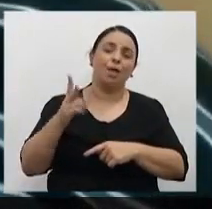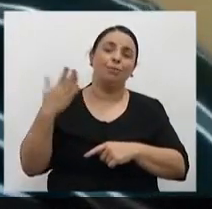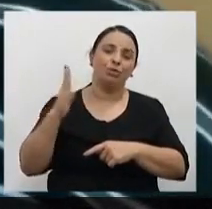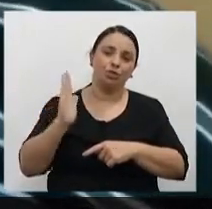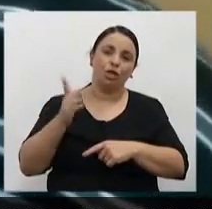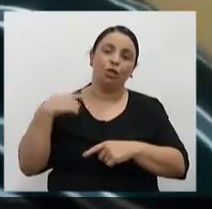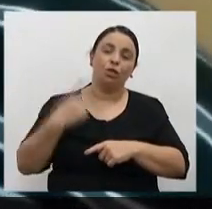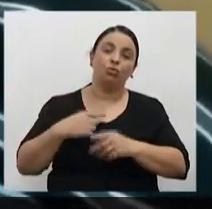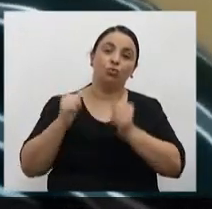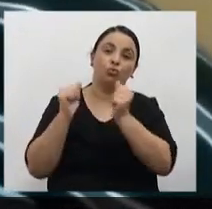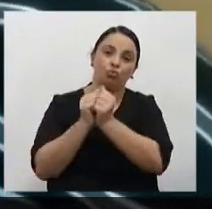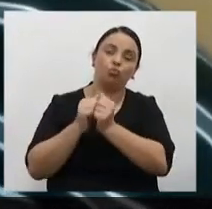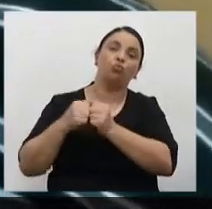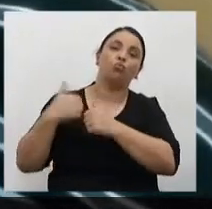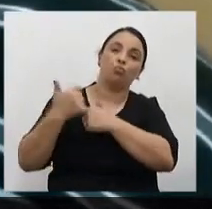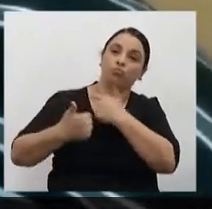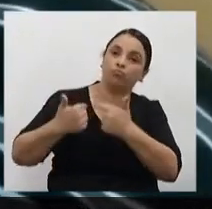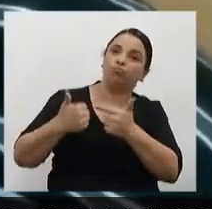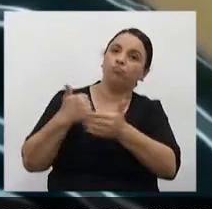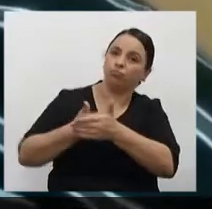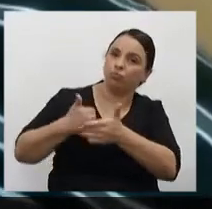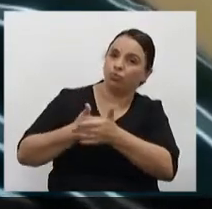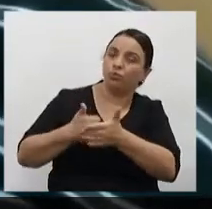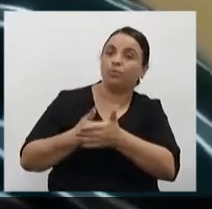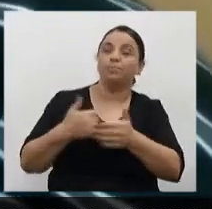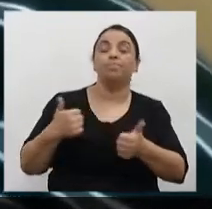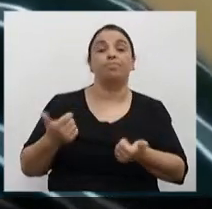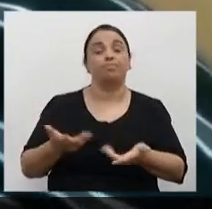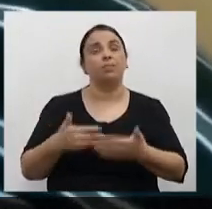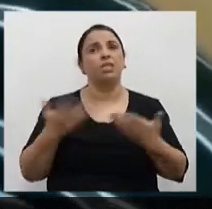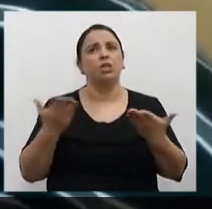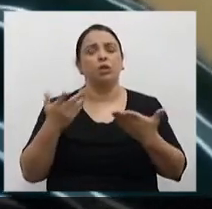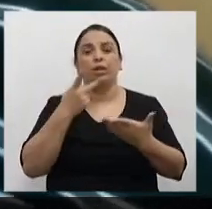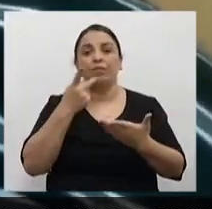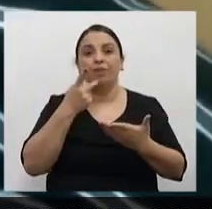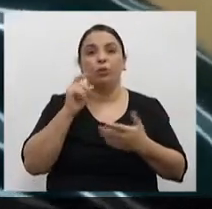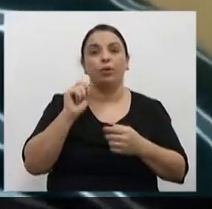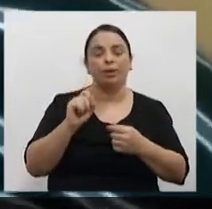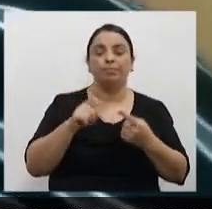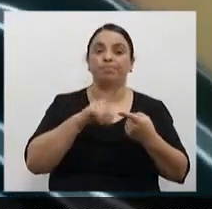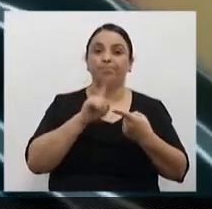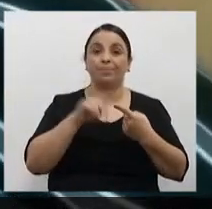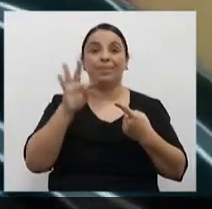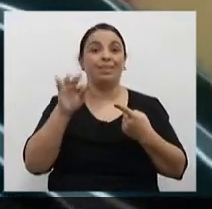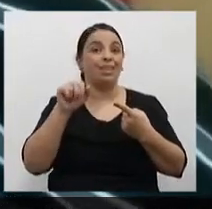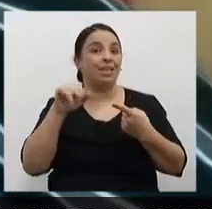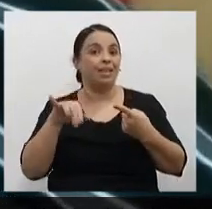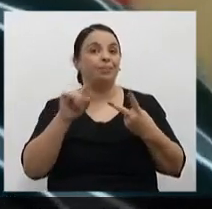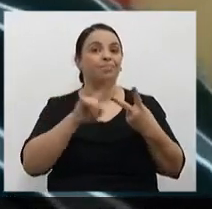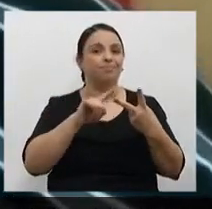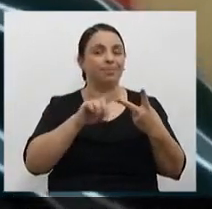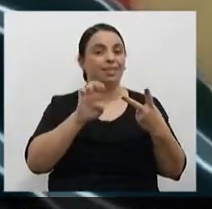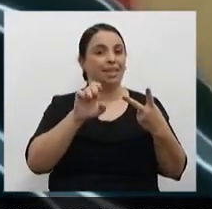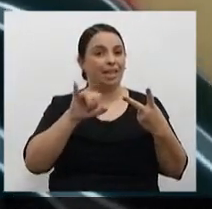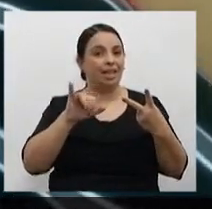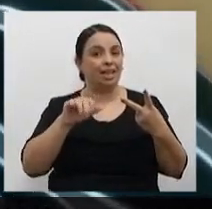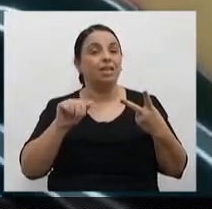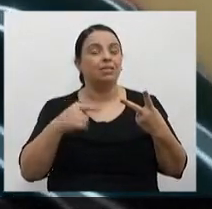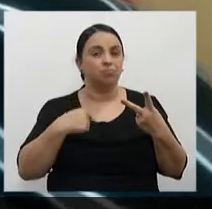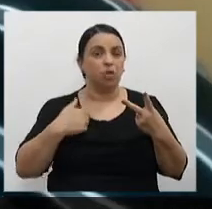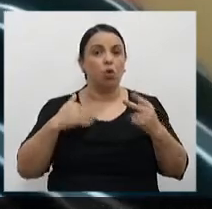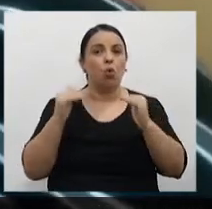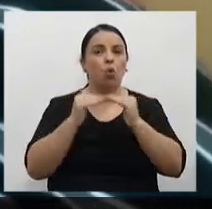queria falar algumas coisas. Por exemplo, Tânia e Elias, eu concordo